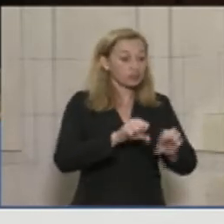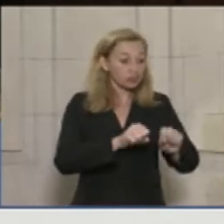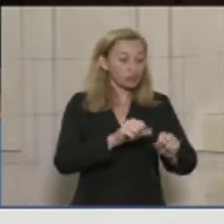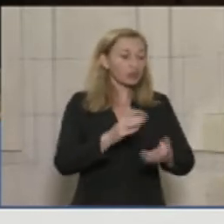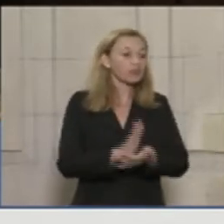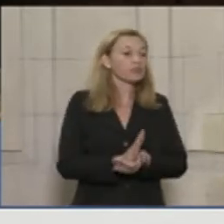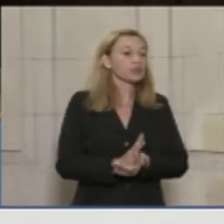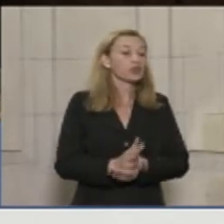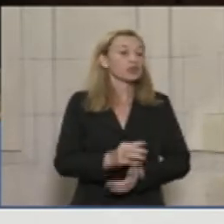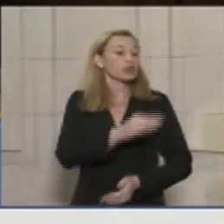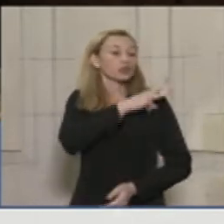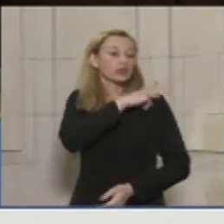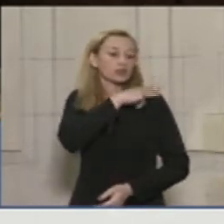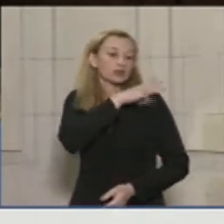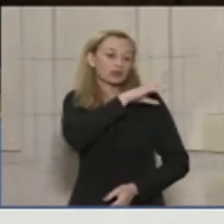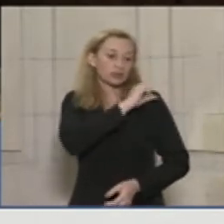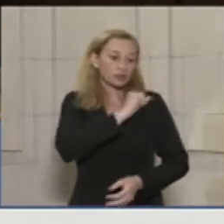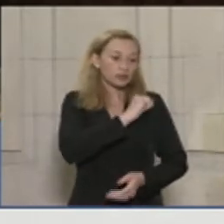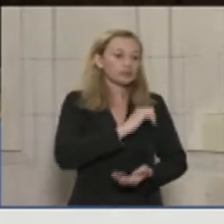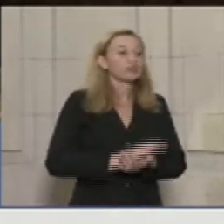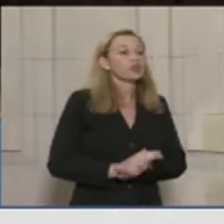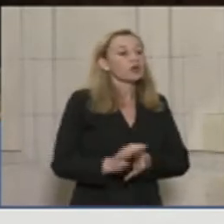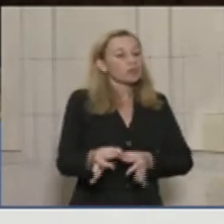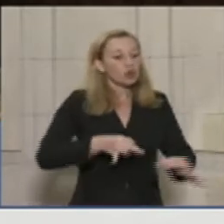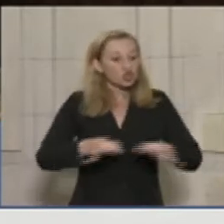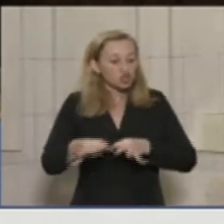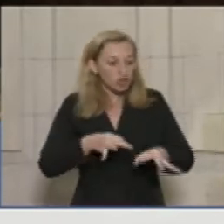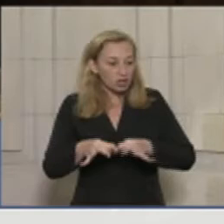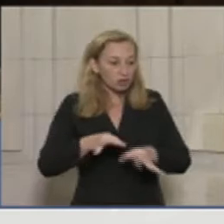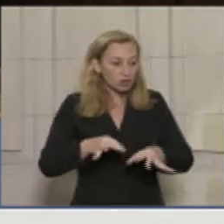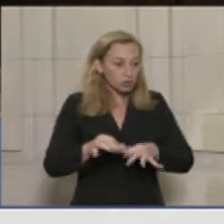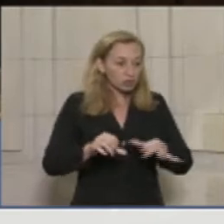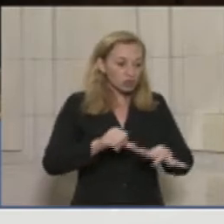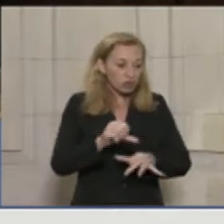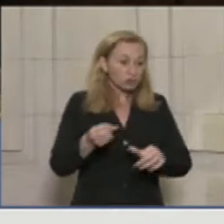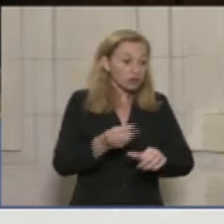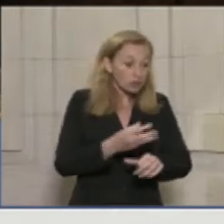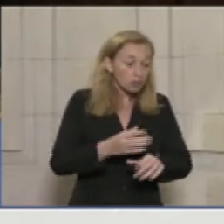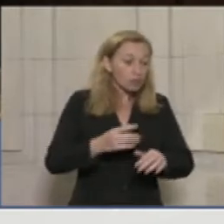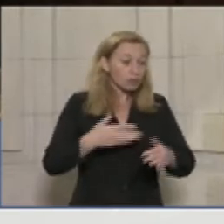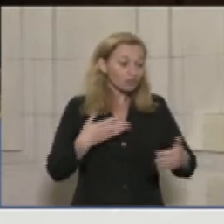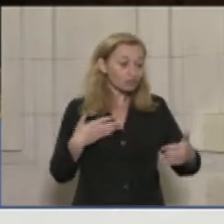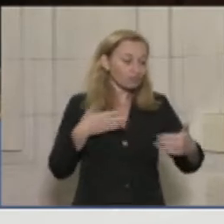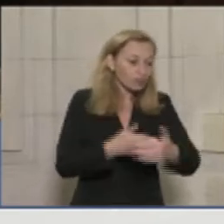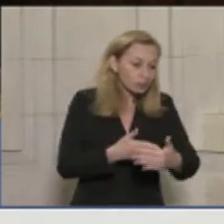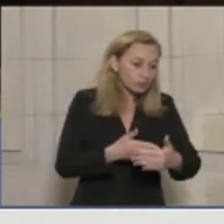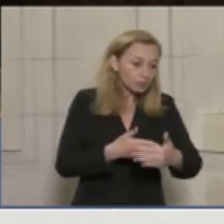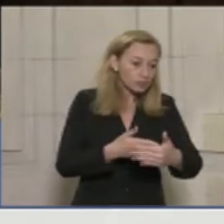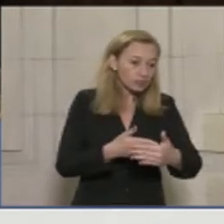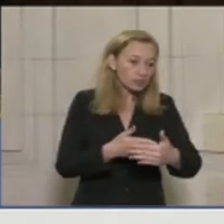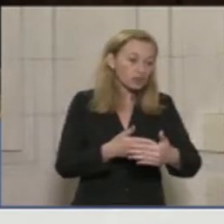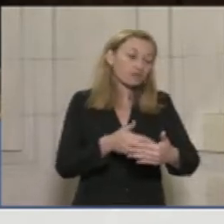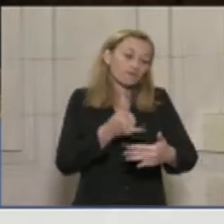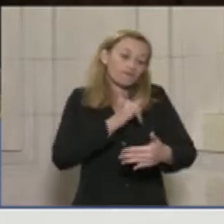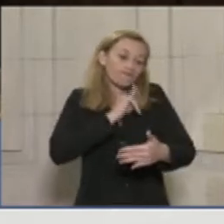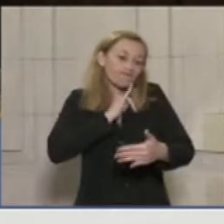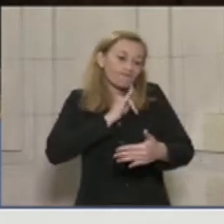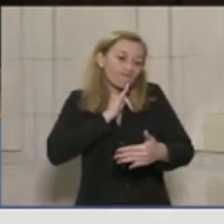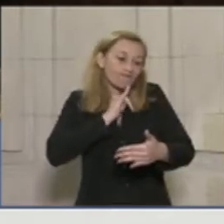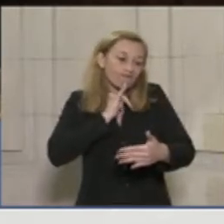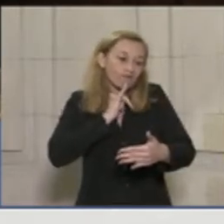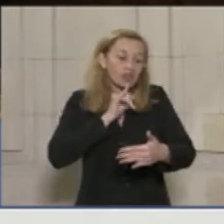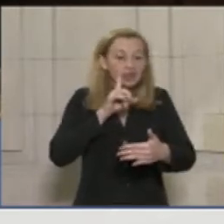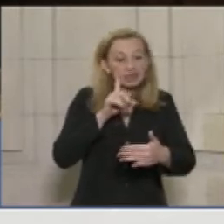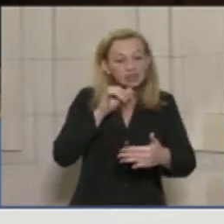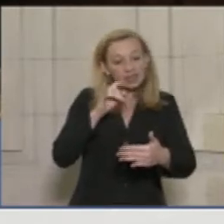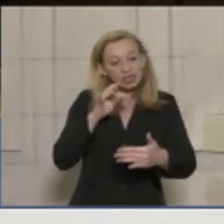Remonta a um projeto inovador, infelizmente interrompido pela ditadura Vargas, o projeto de